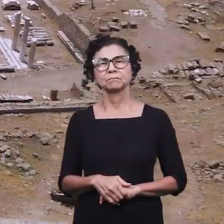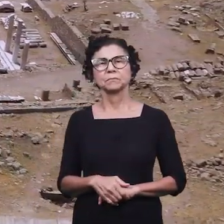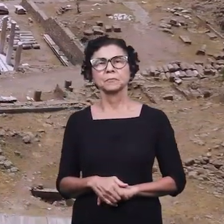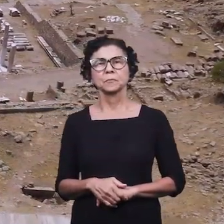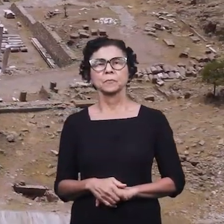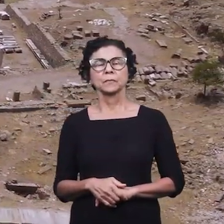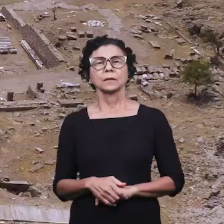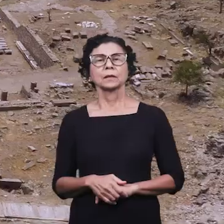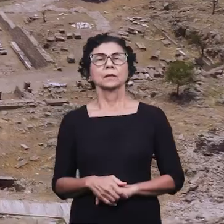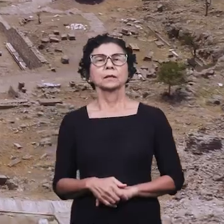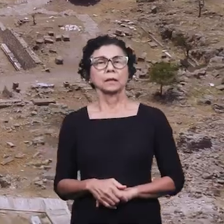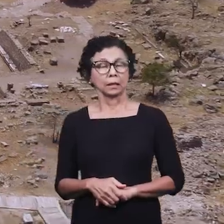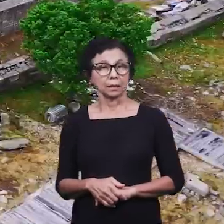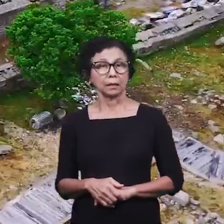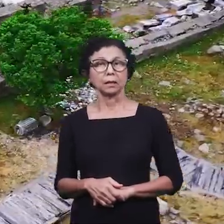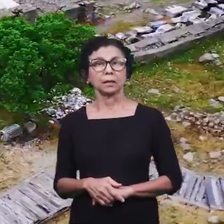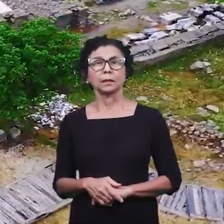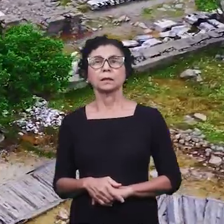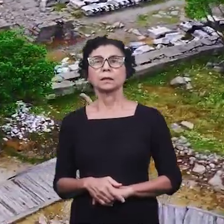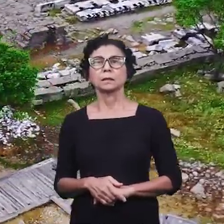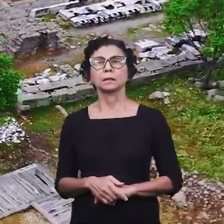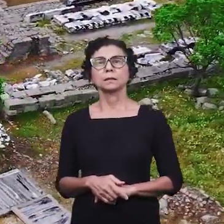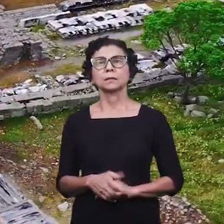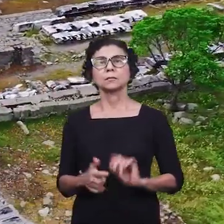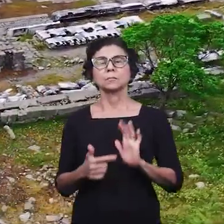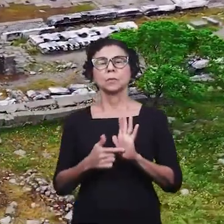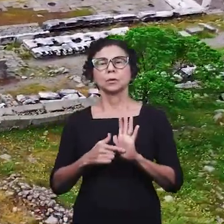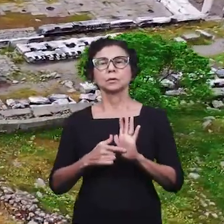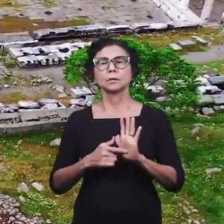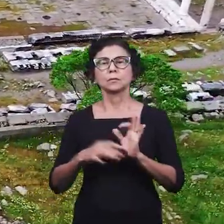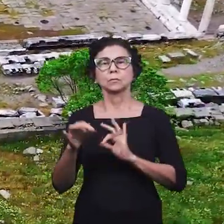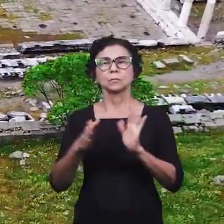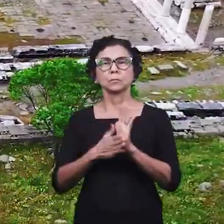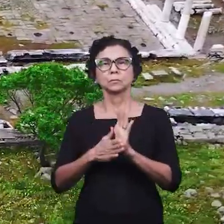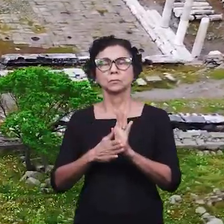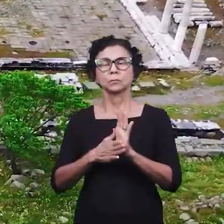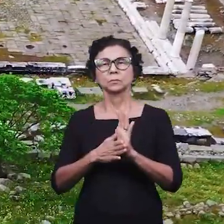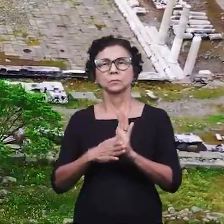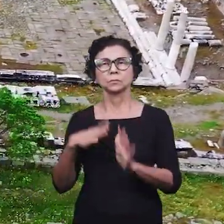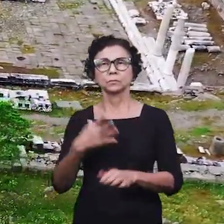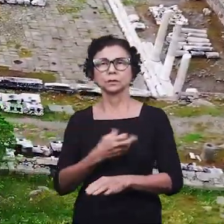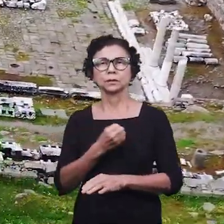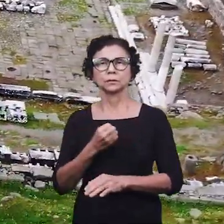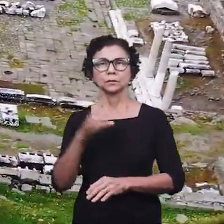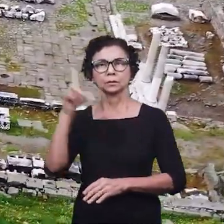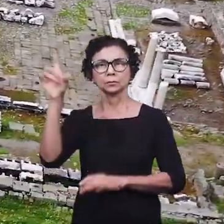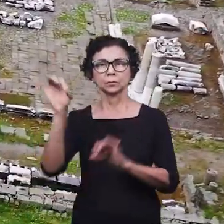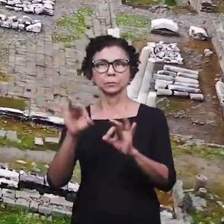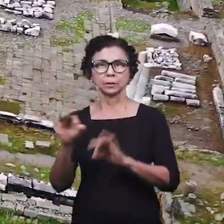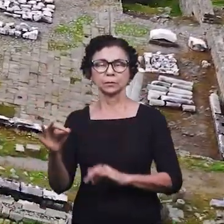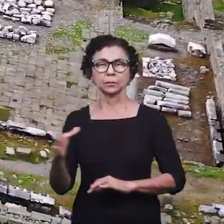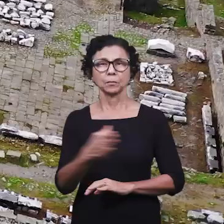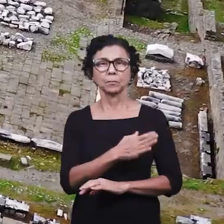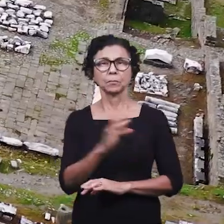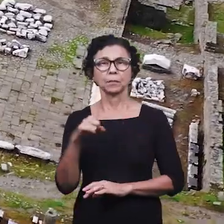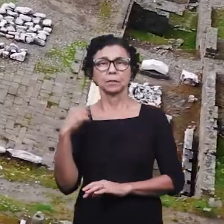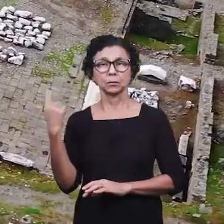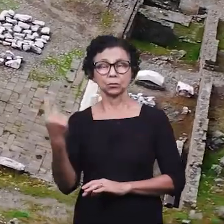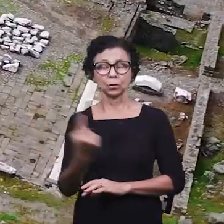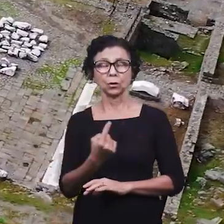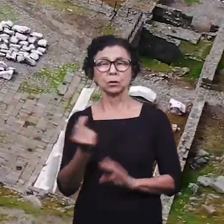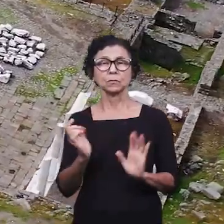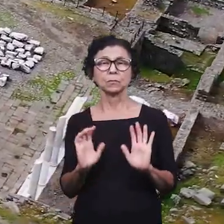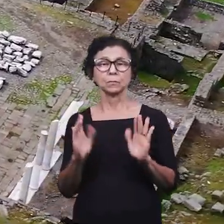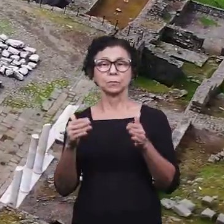nós partimos para aquilo que é o profético. Por quê? Porque o projeto de